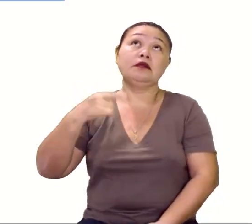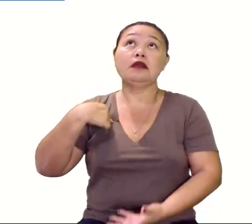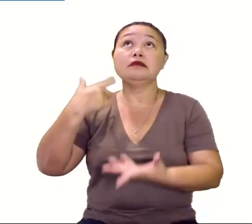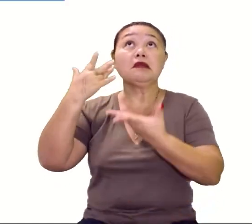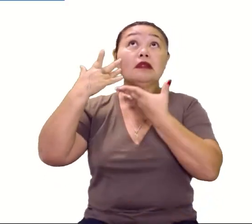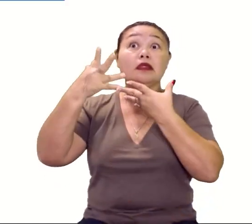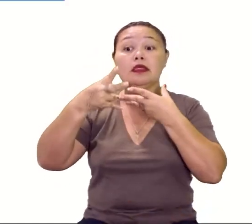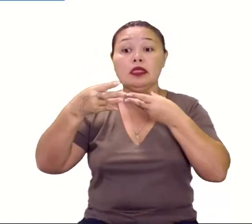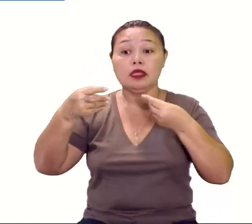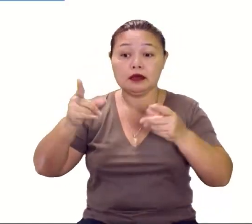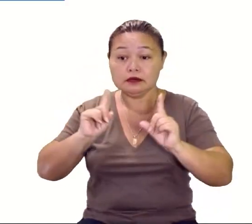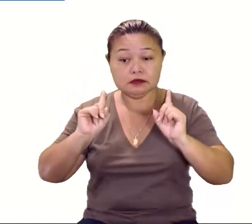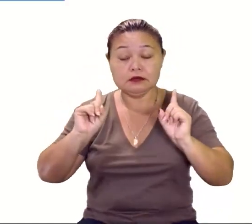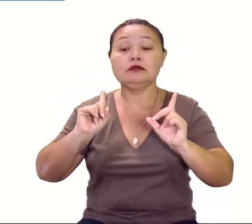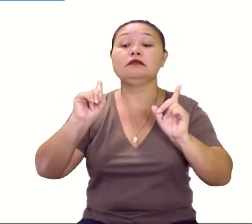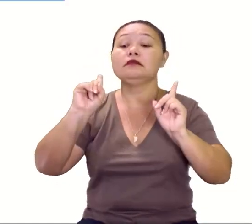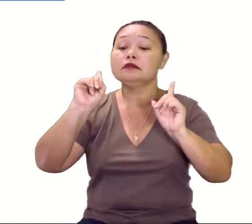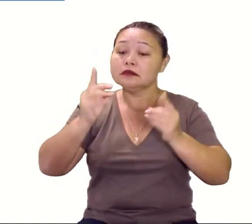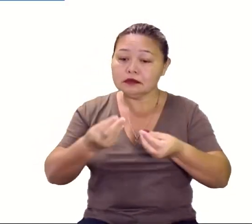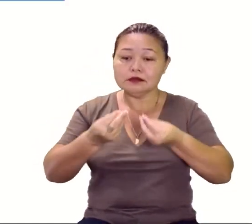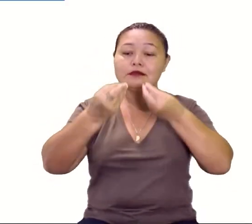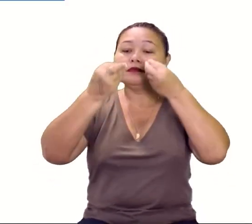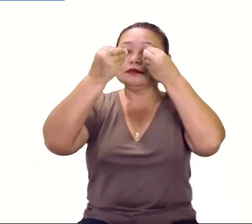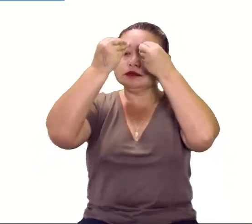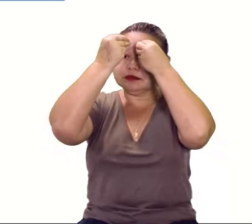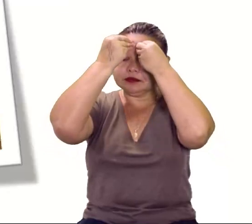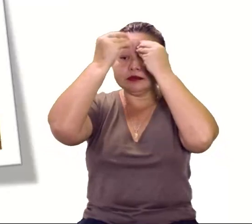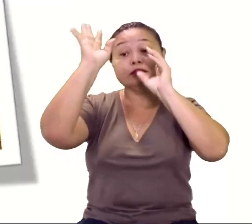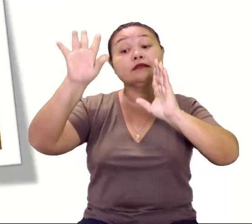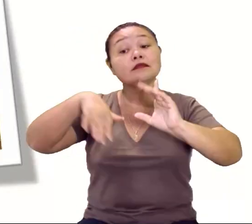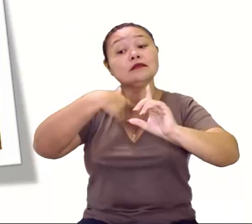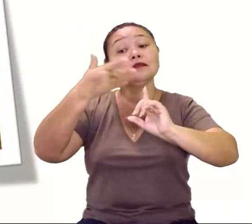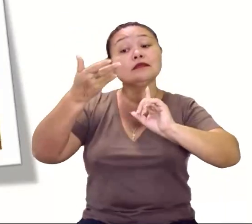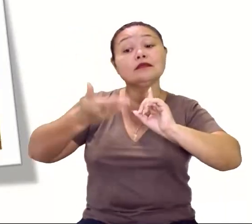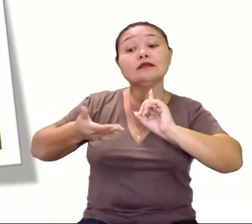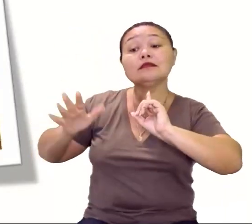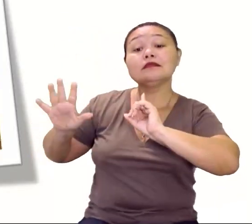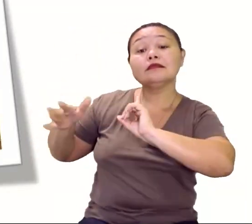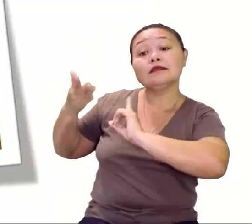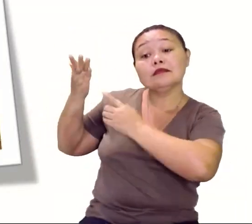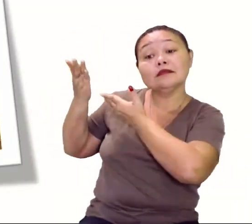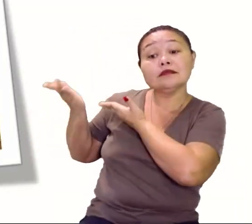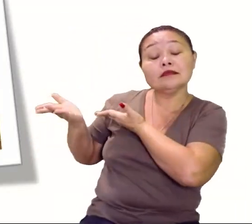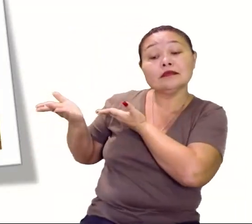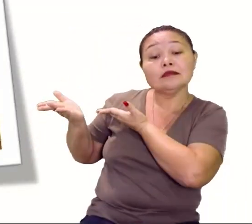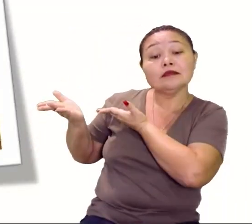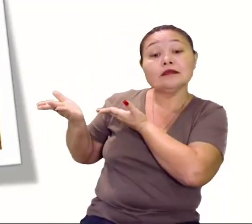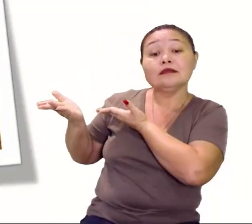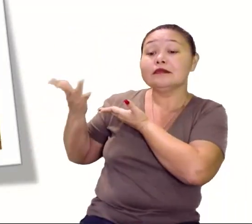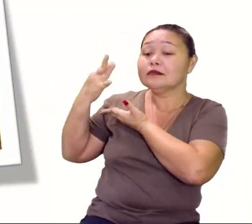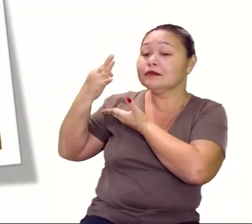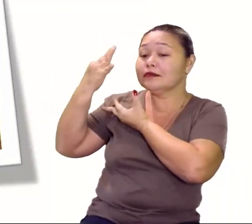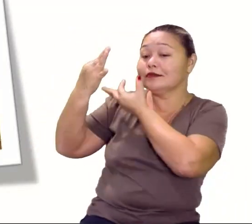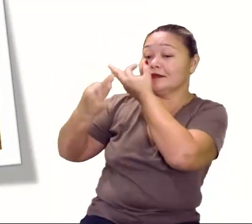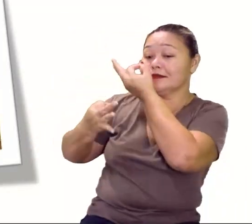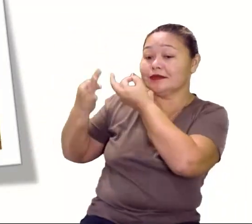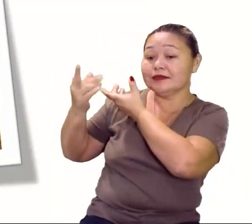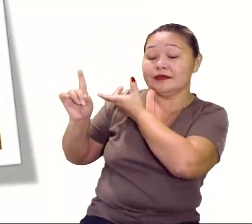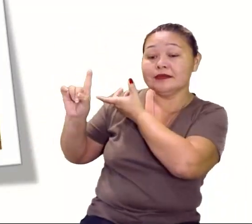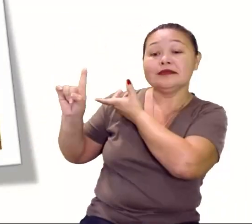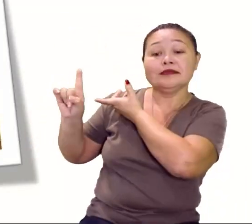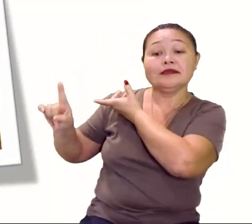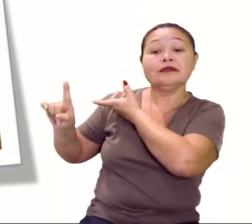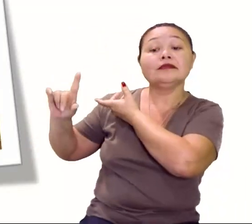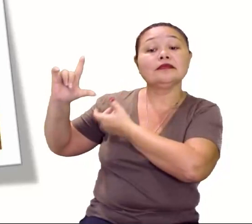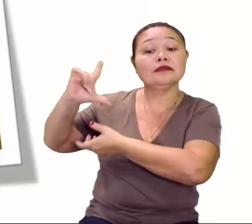abstrato, certo? E aí, vamos para o oferecimento da aula de hoje. Vai para, olha lá, nossa, que lindo, né? Já